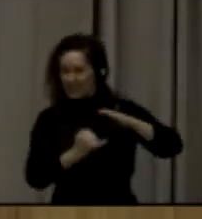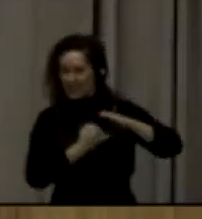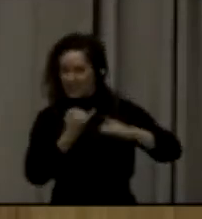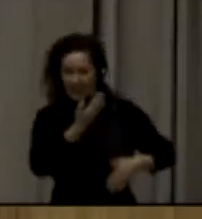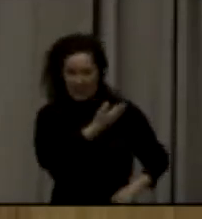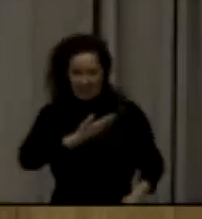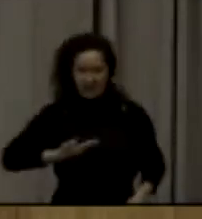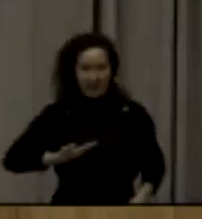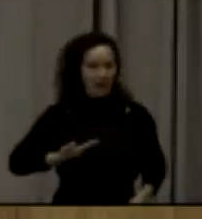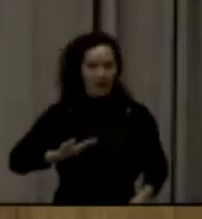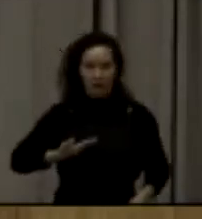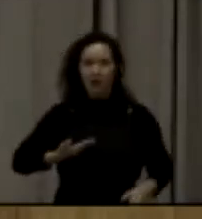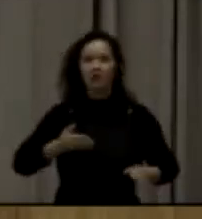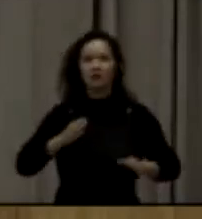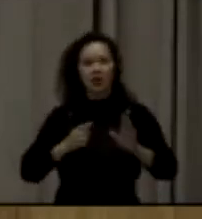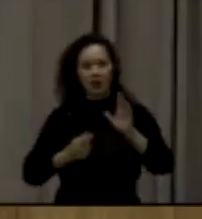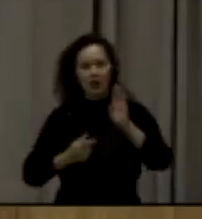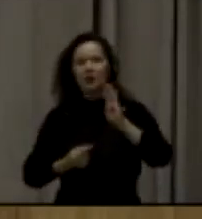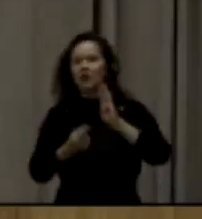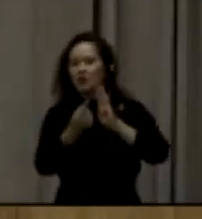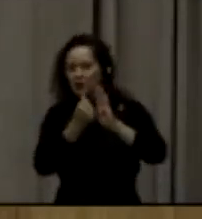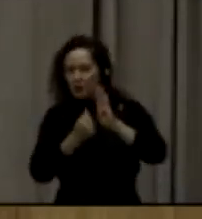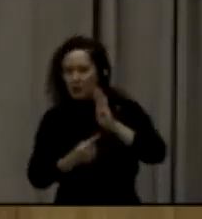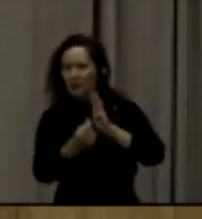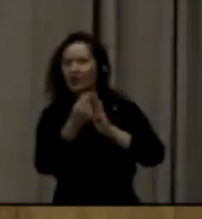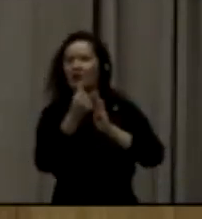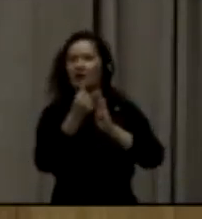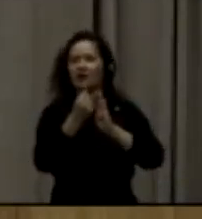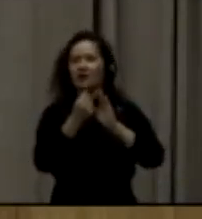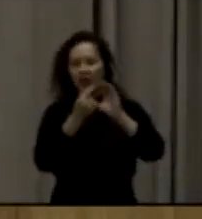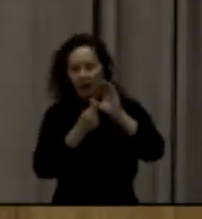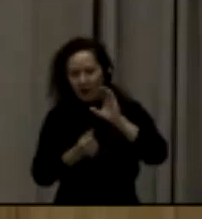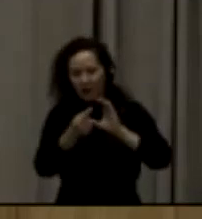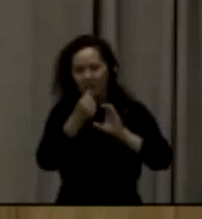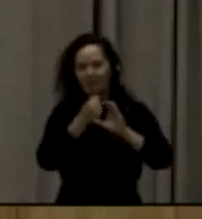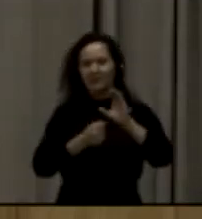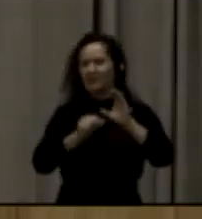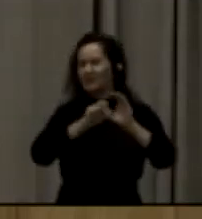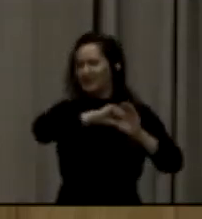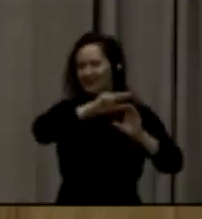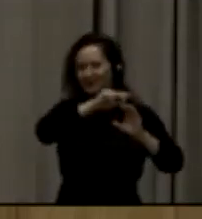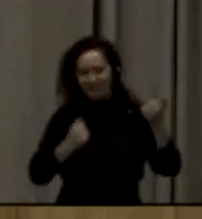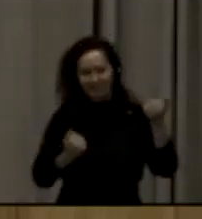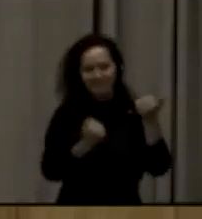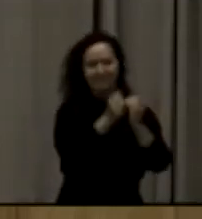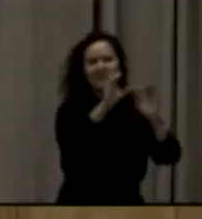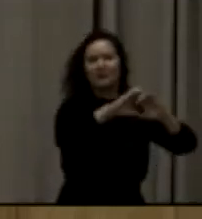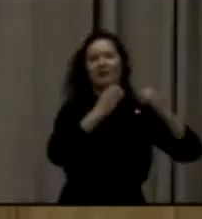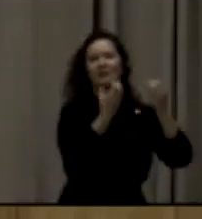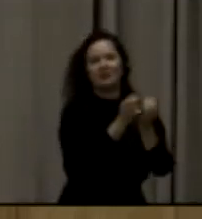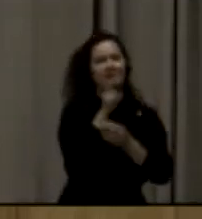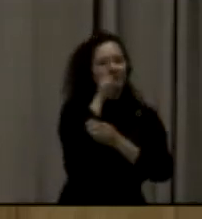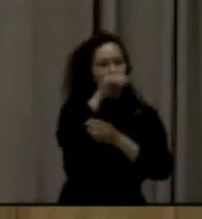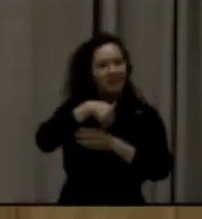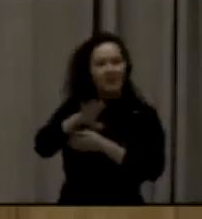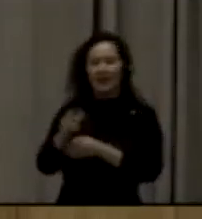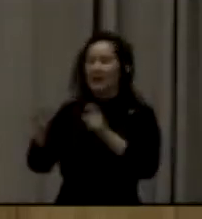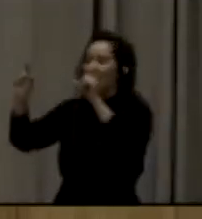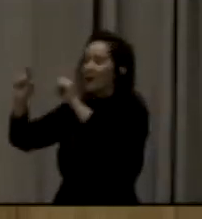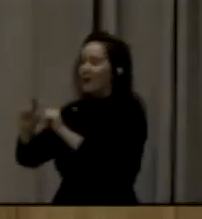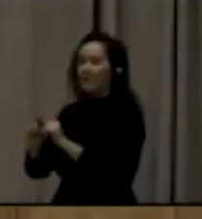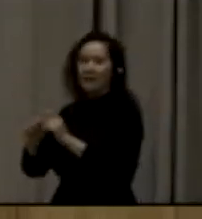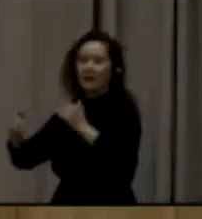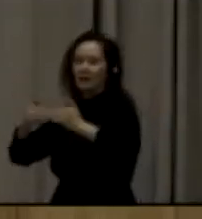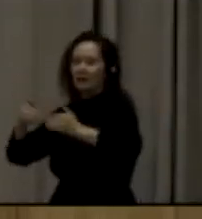Estado burguês, capitalista, a gente precisa fortalecer a participação da comunidade, menos mercado e